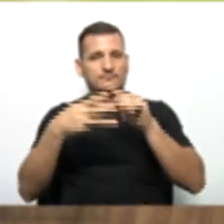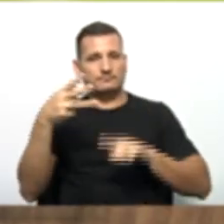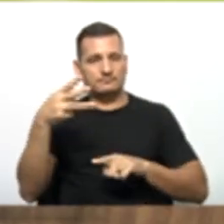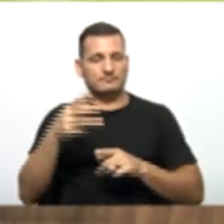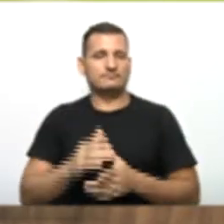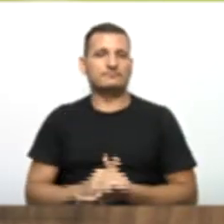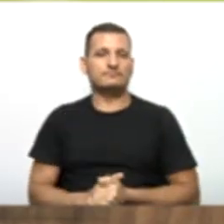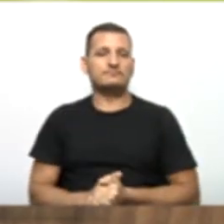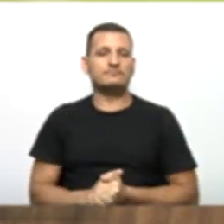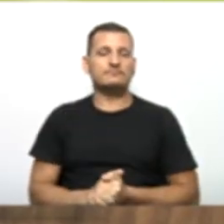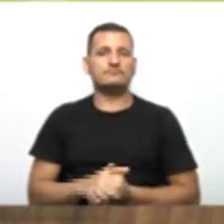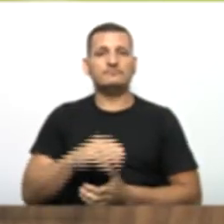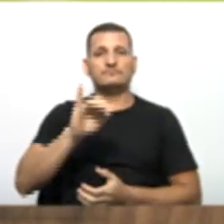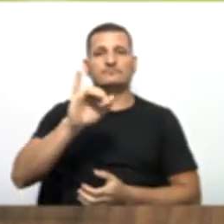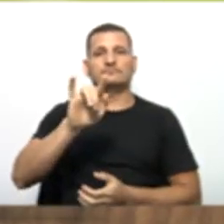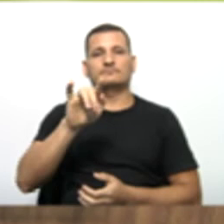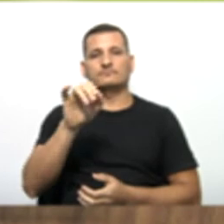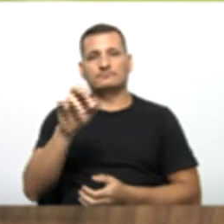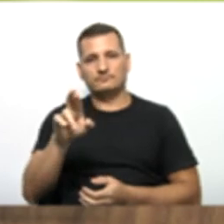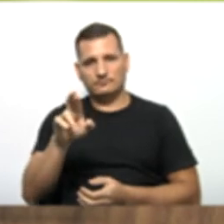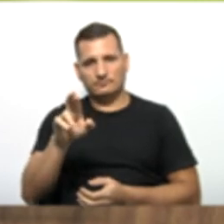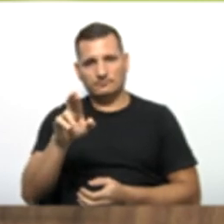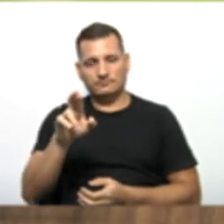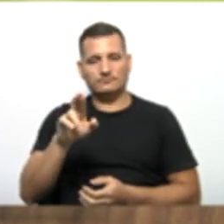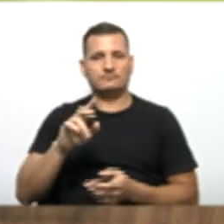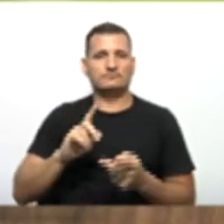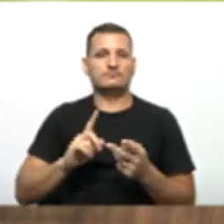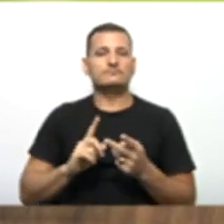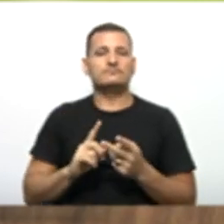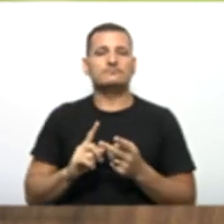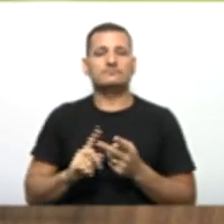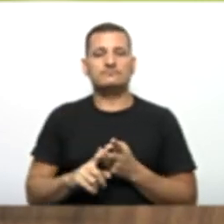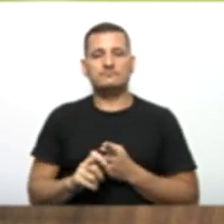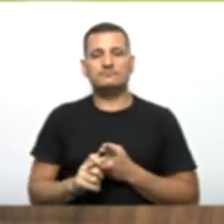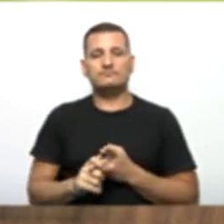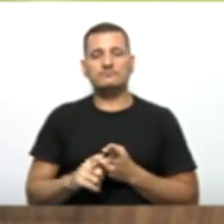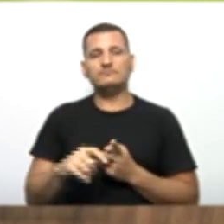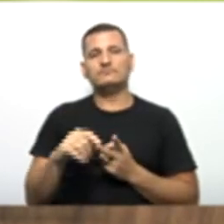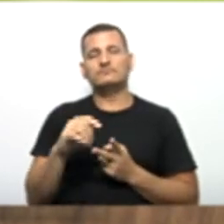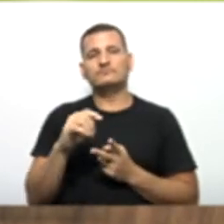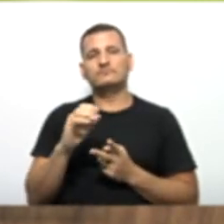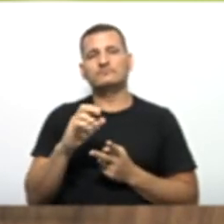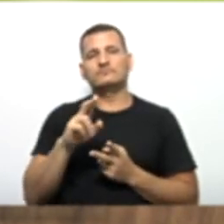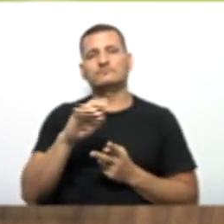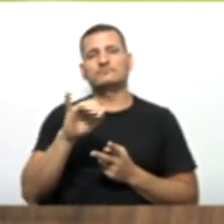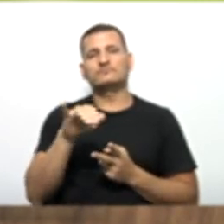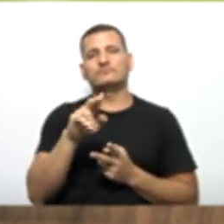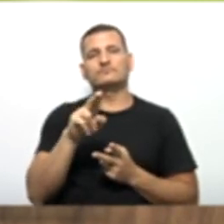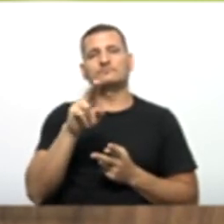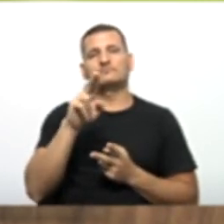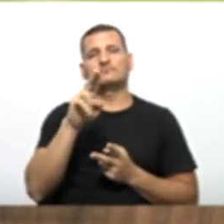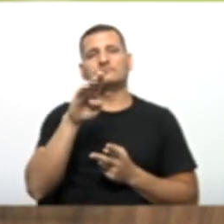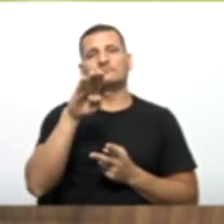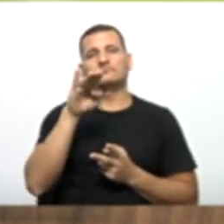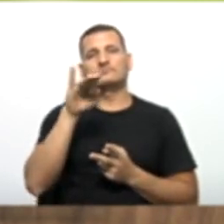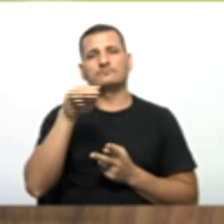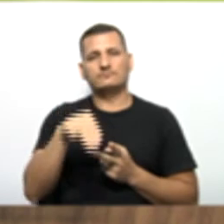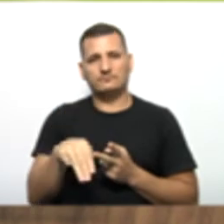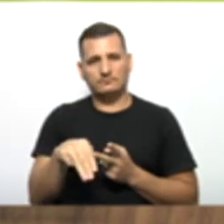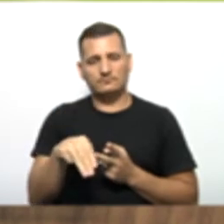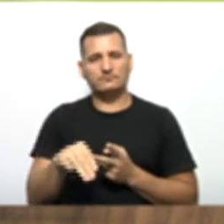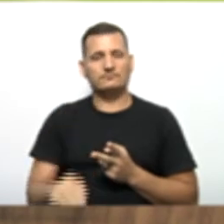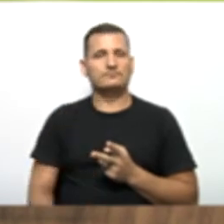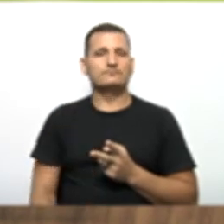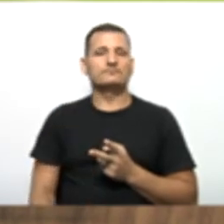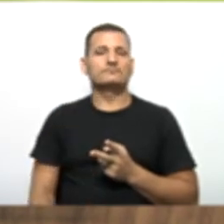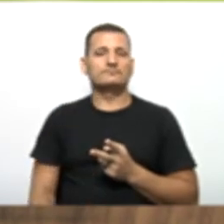do eagle e case de são miguel de cujubim dos alunos nem